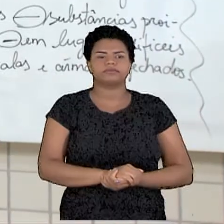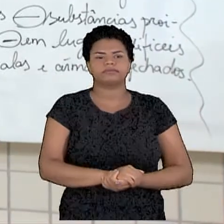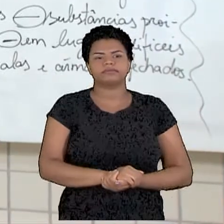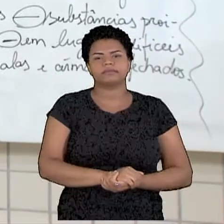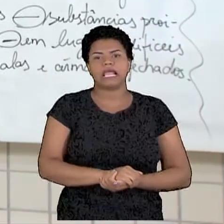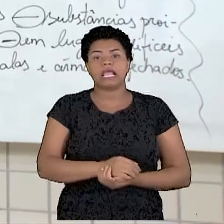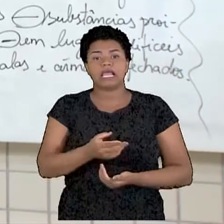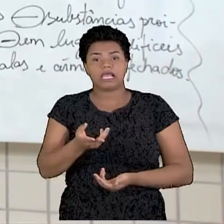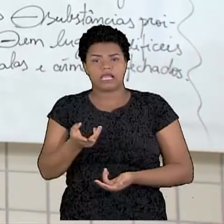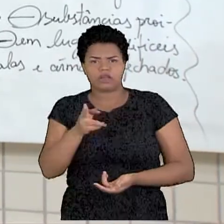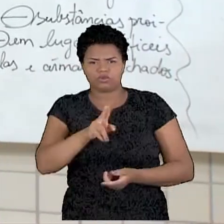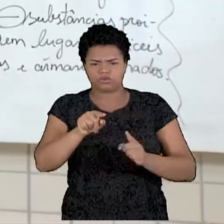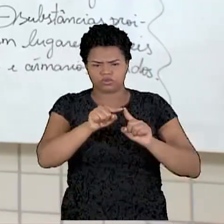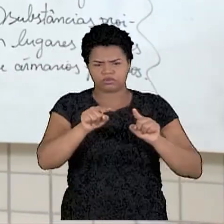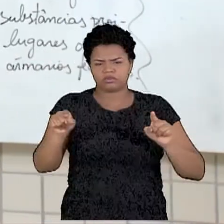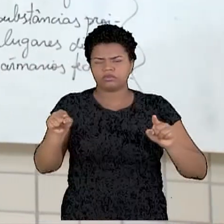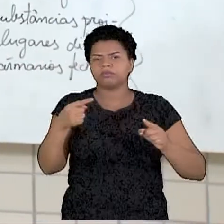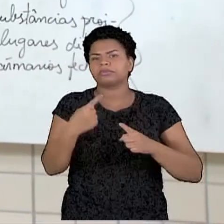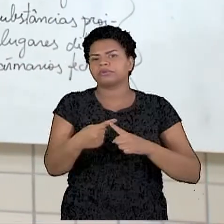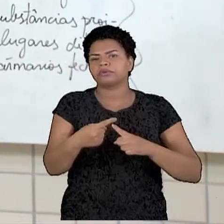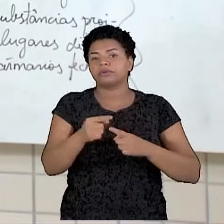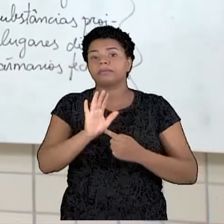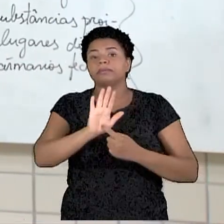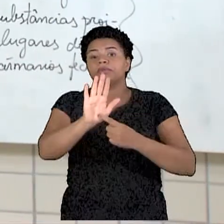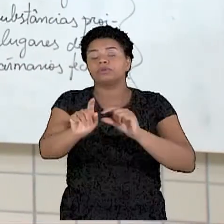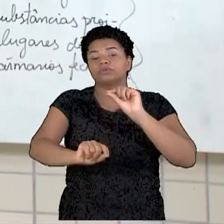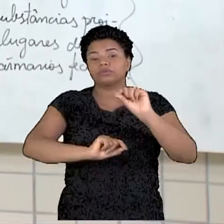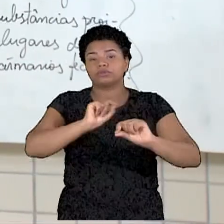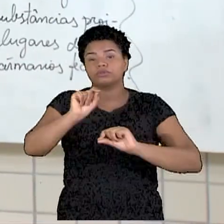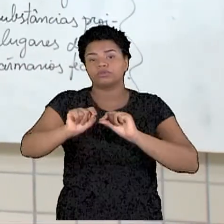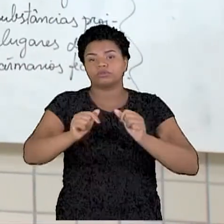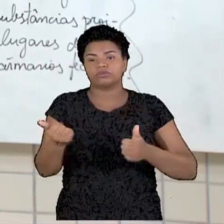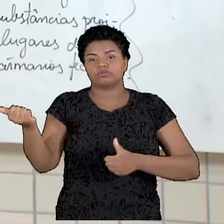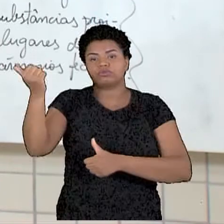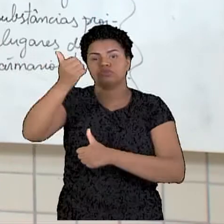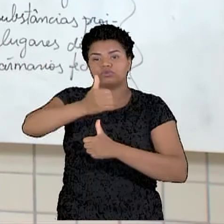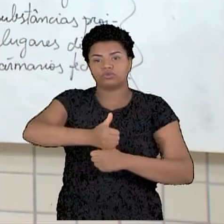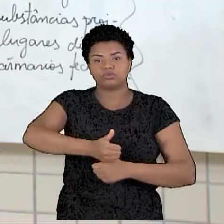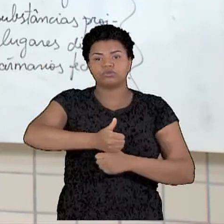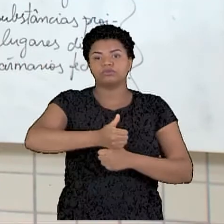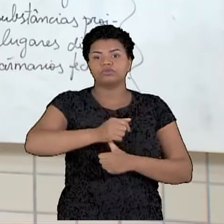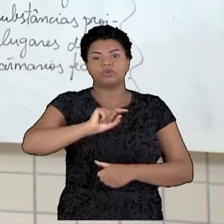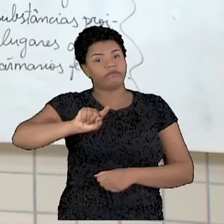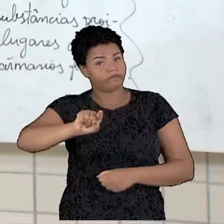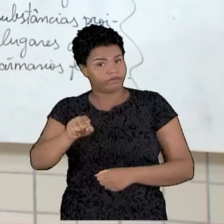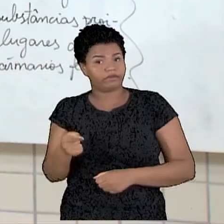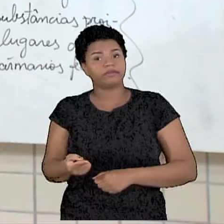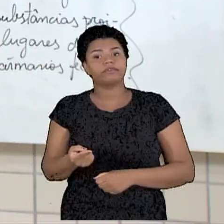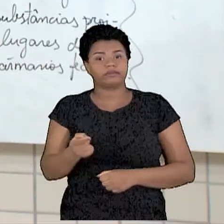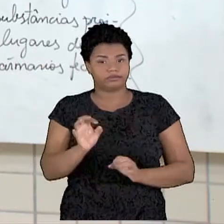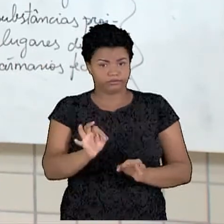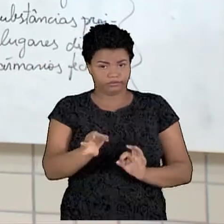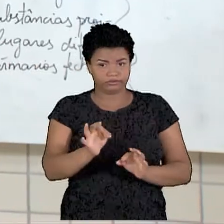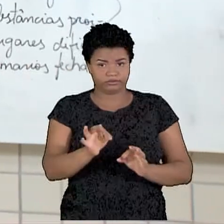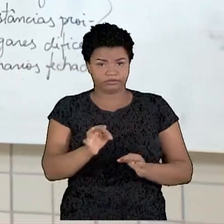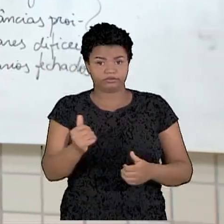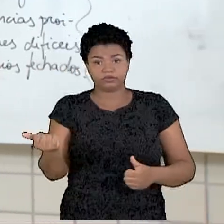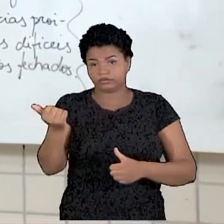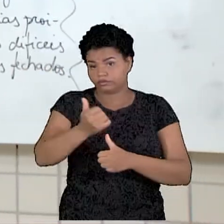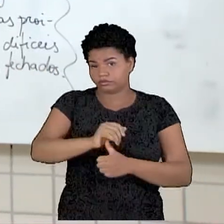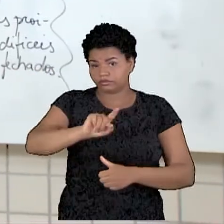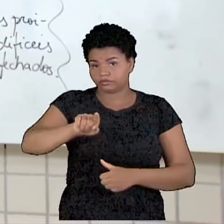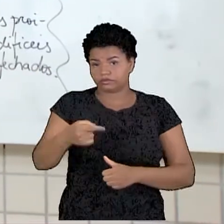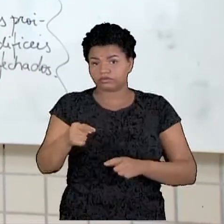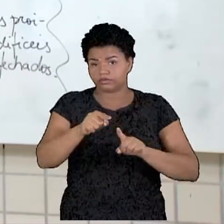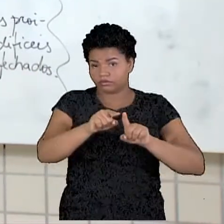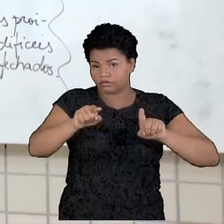O travessão, ele indica o quê? Eu posso substituir ele por quê? Pela vírgula, né? Eu substituí a